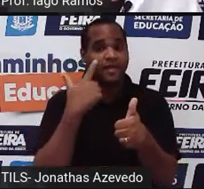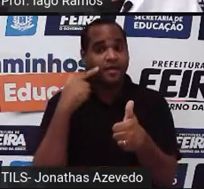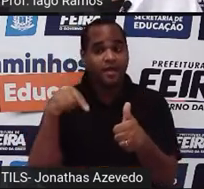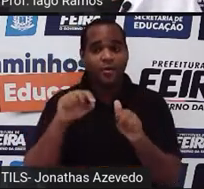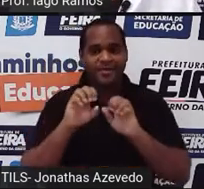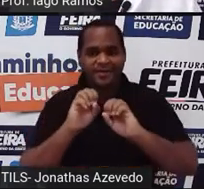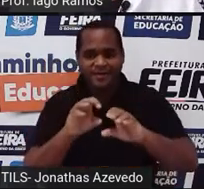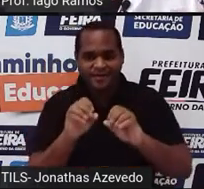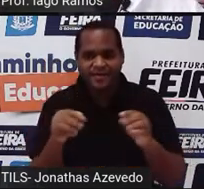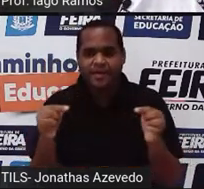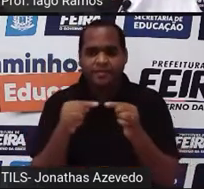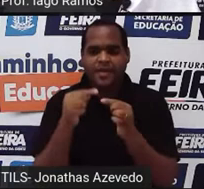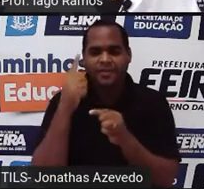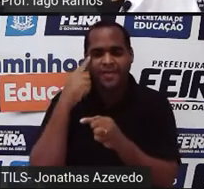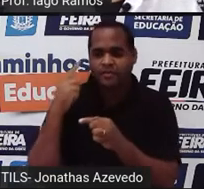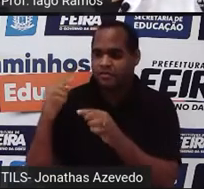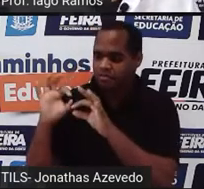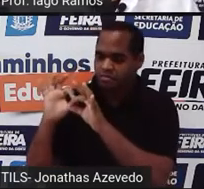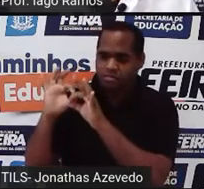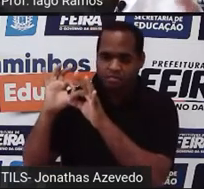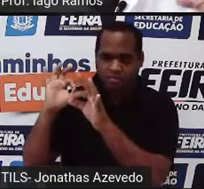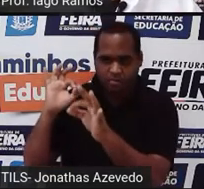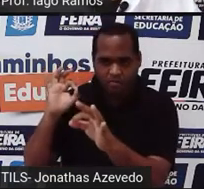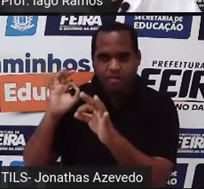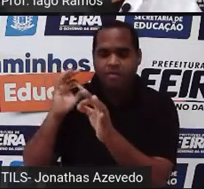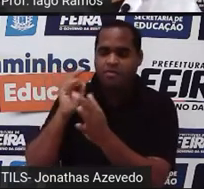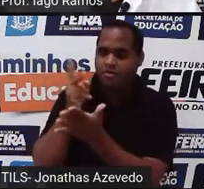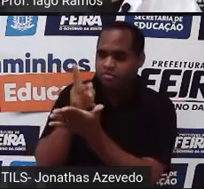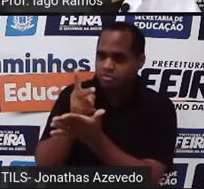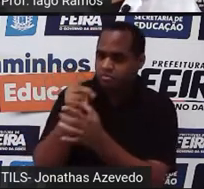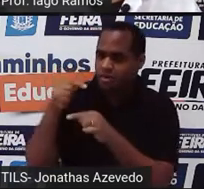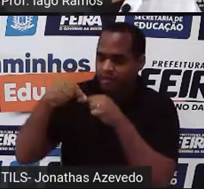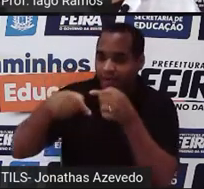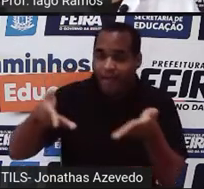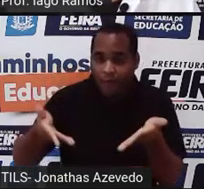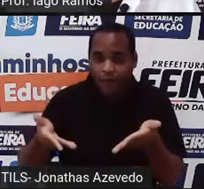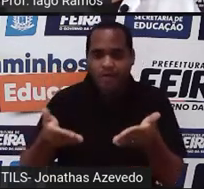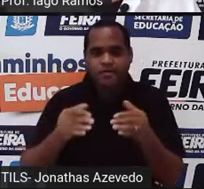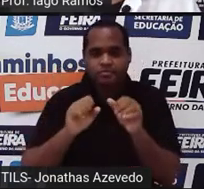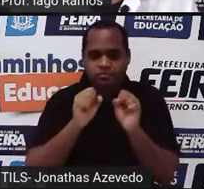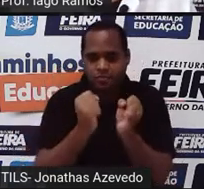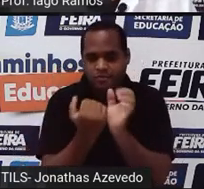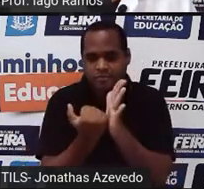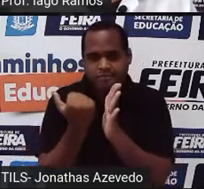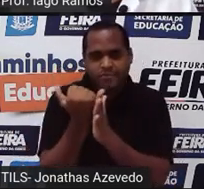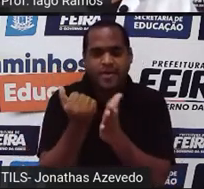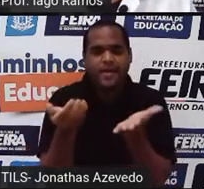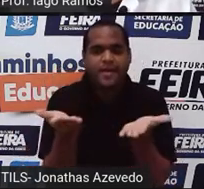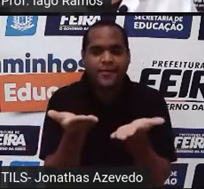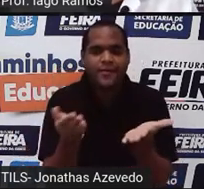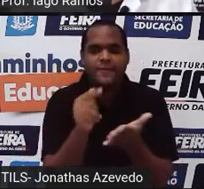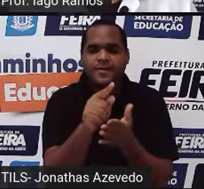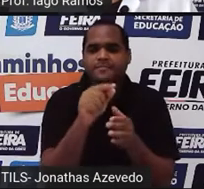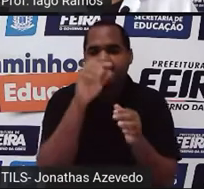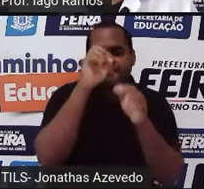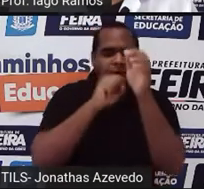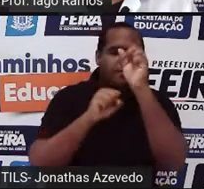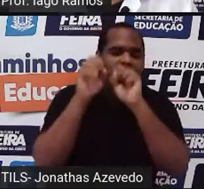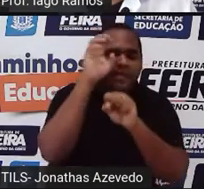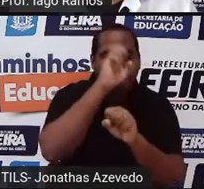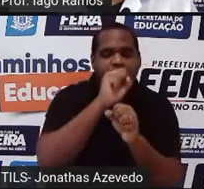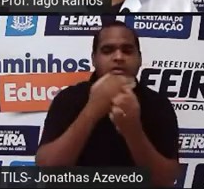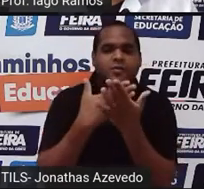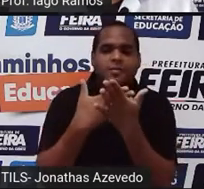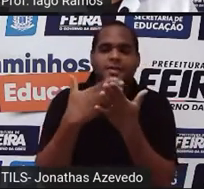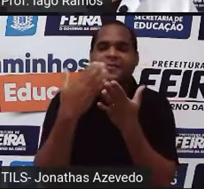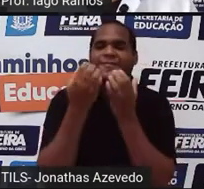aula é uma extensão, é uma continuidade para estudar algo que a gente já